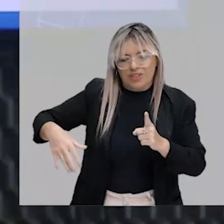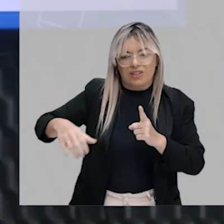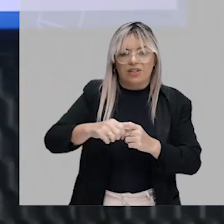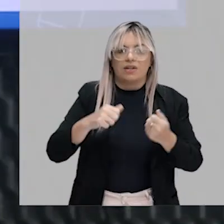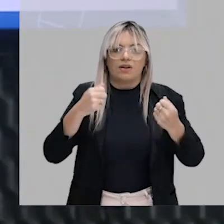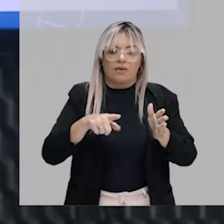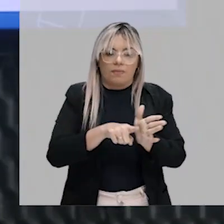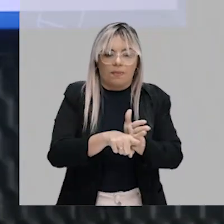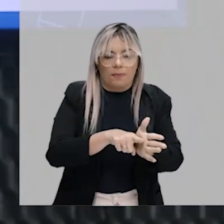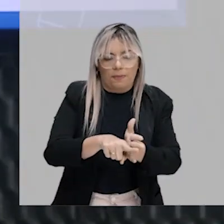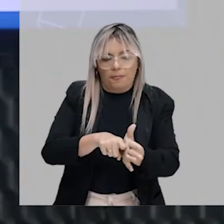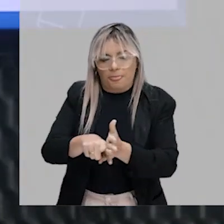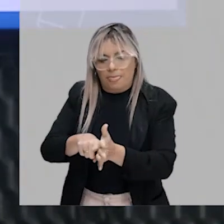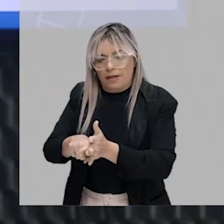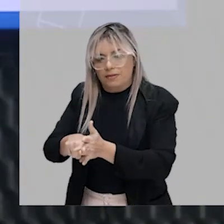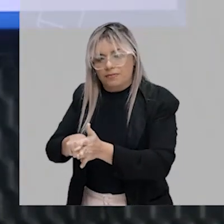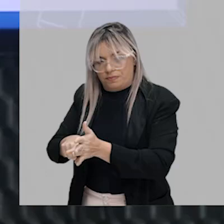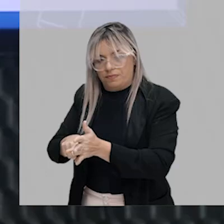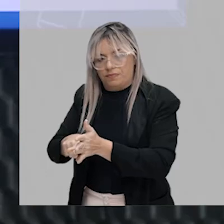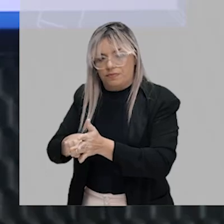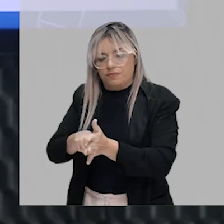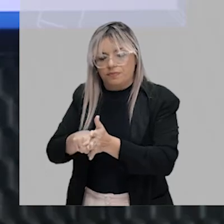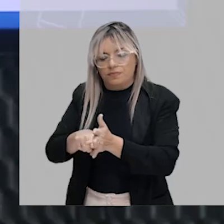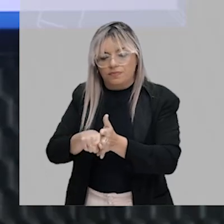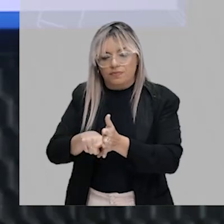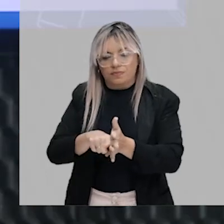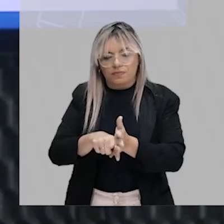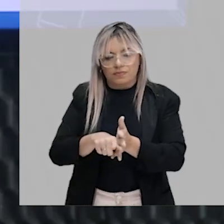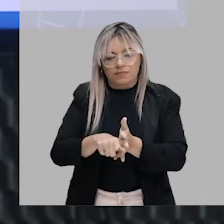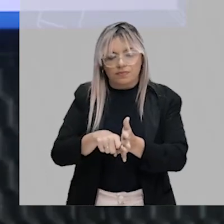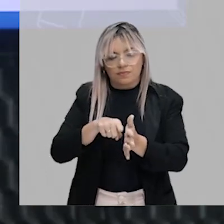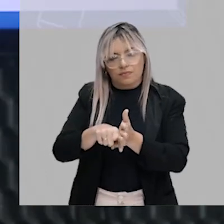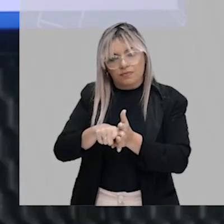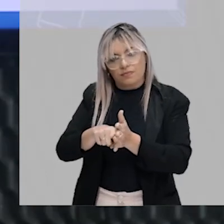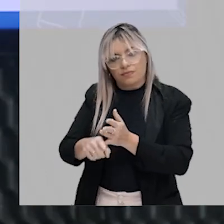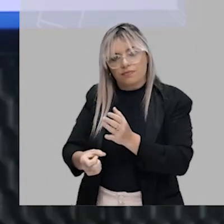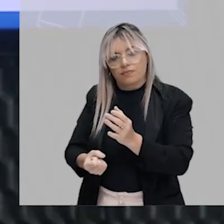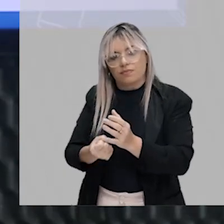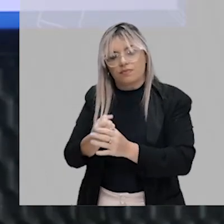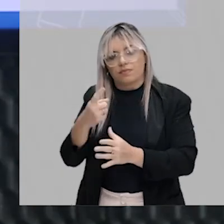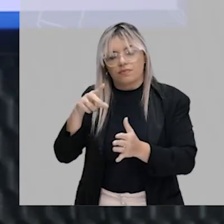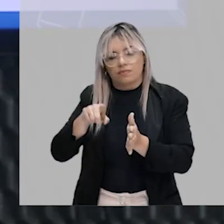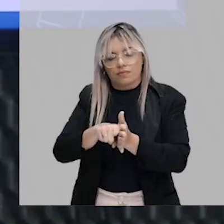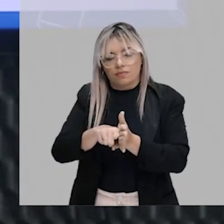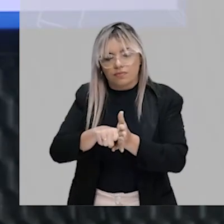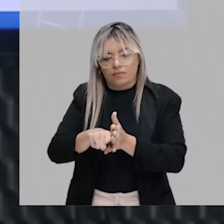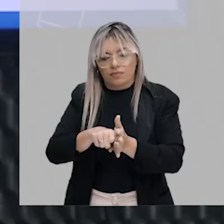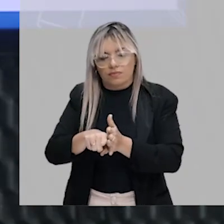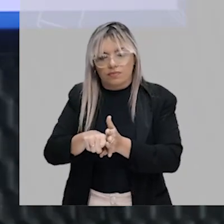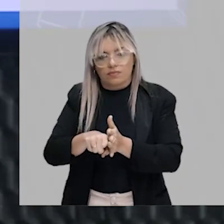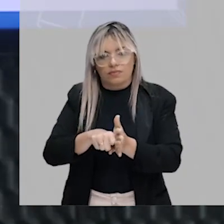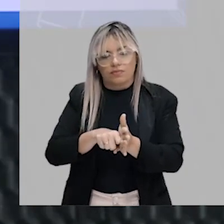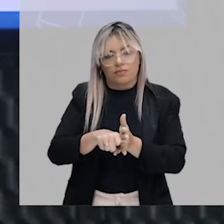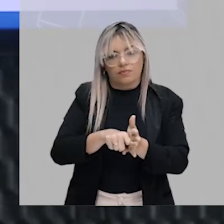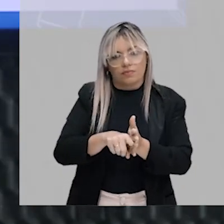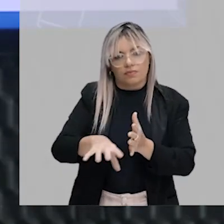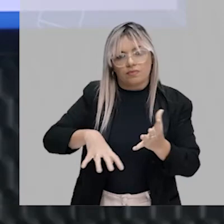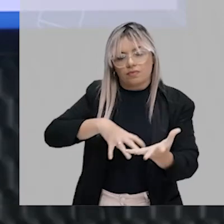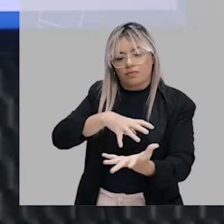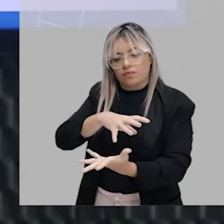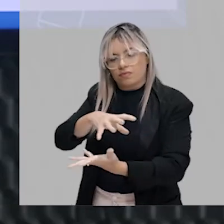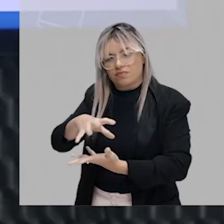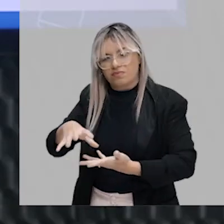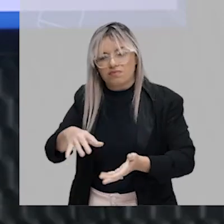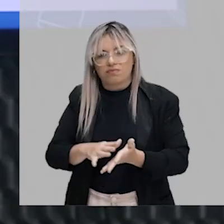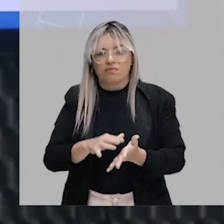investigados. Problemas esses que são fruto, que são resultantes do processo de desenrolar das revoluções do